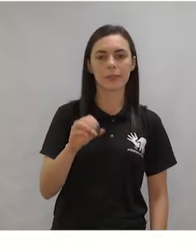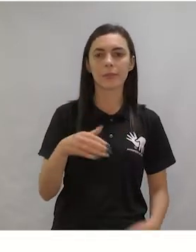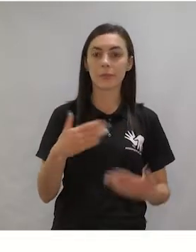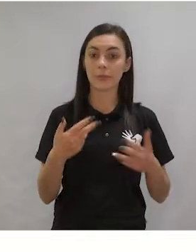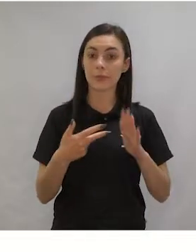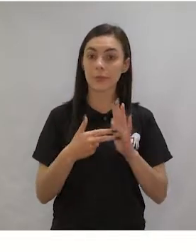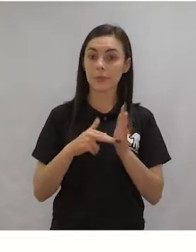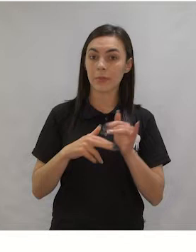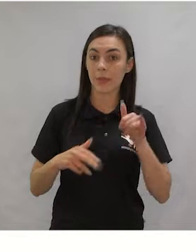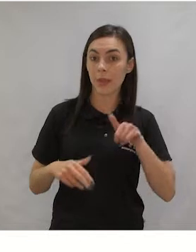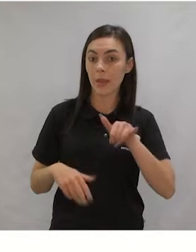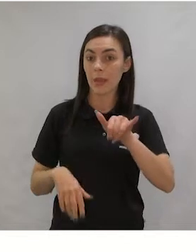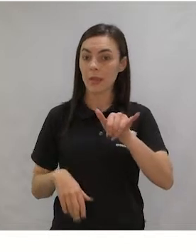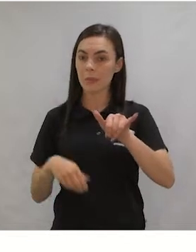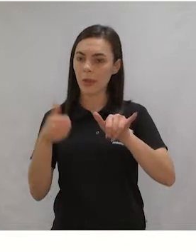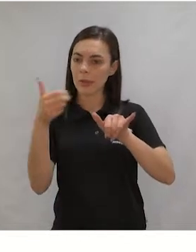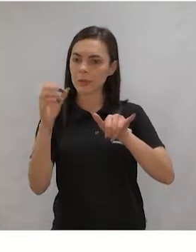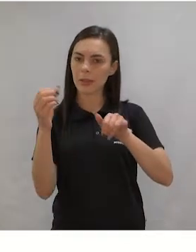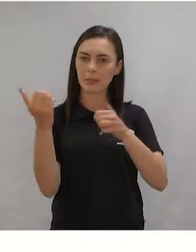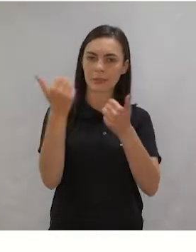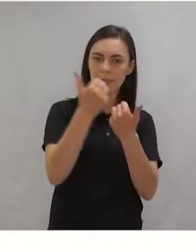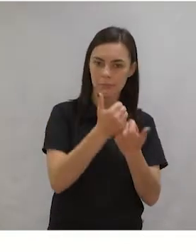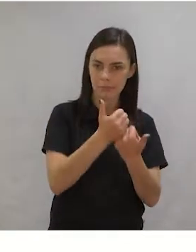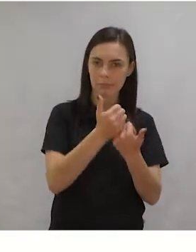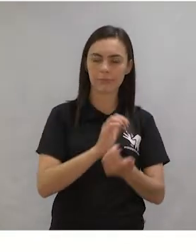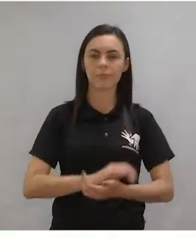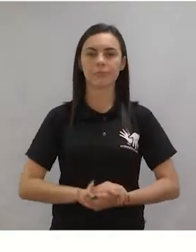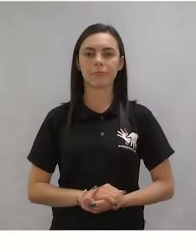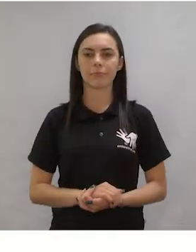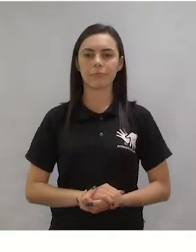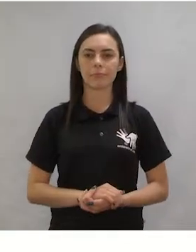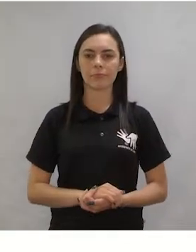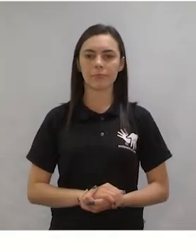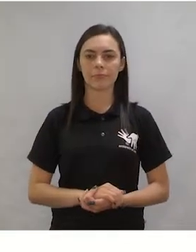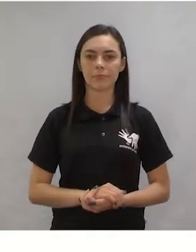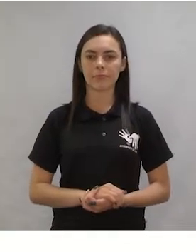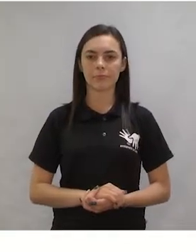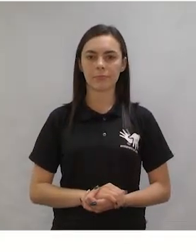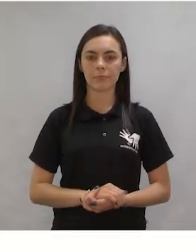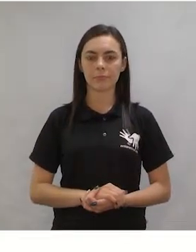10. Então, eu substituo o y pelo valor de 10.